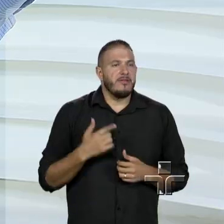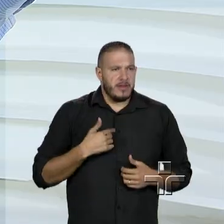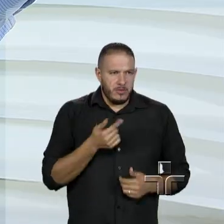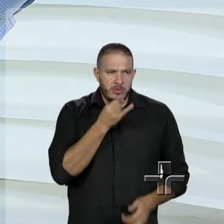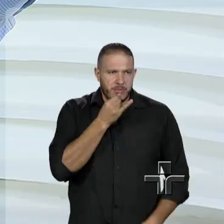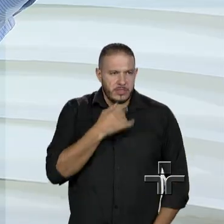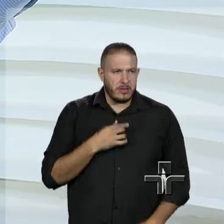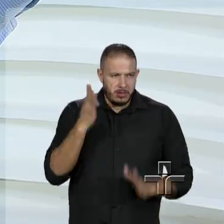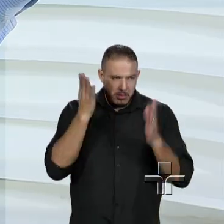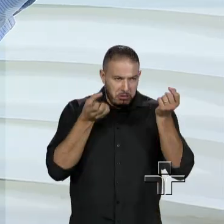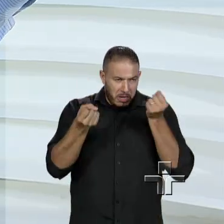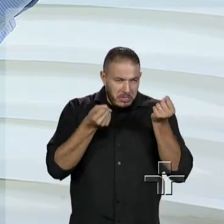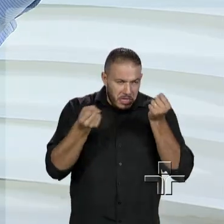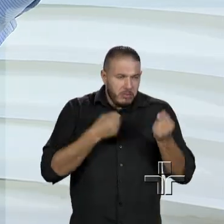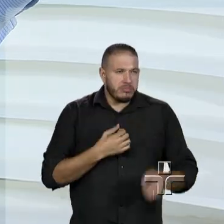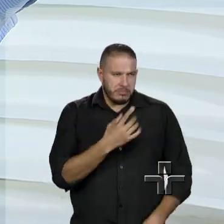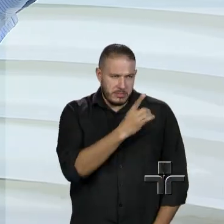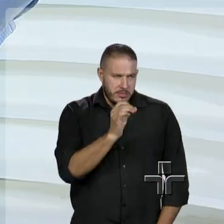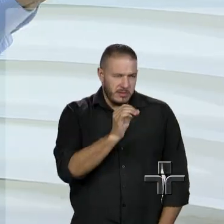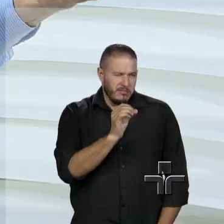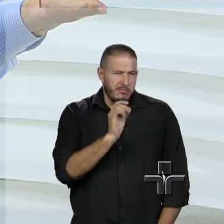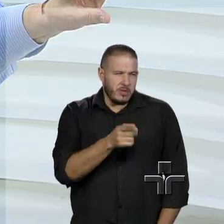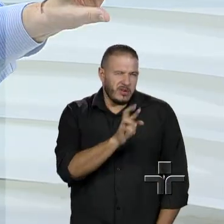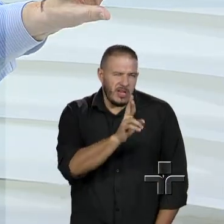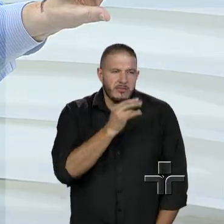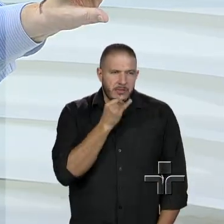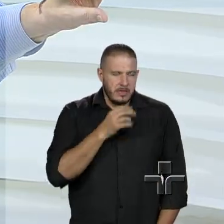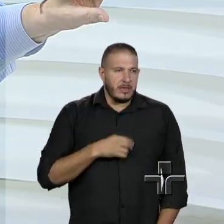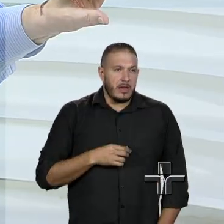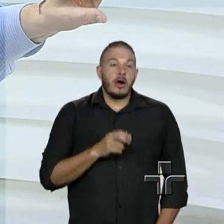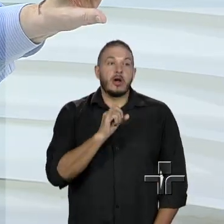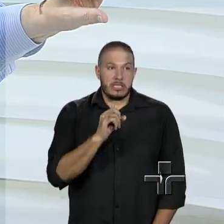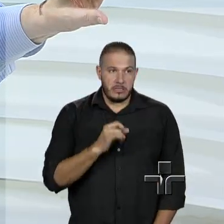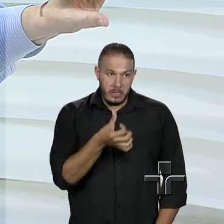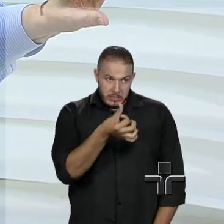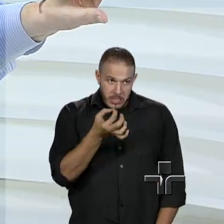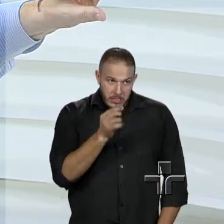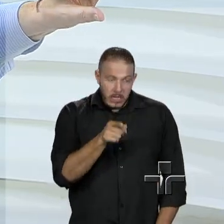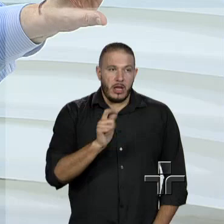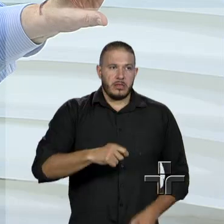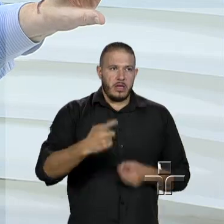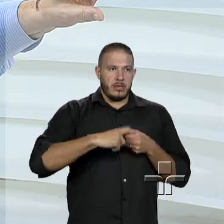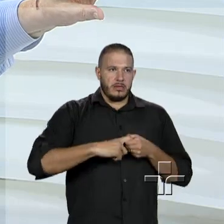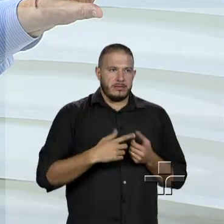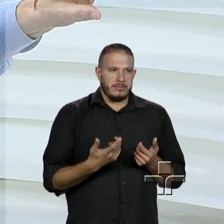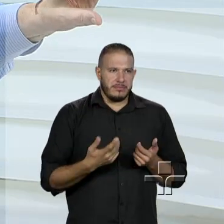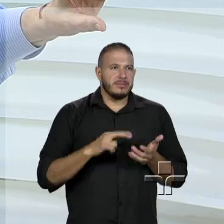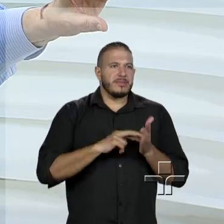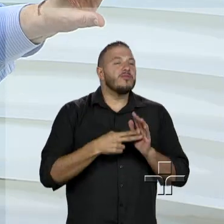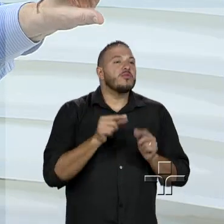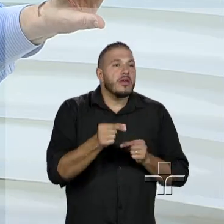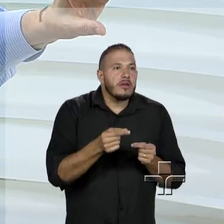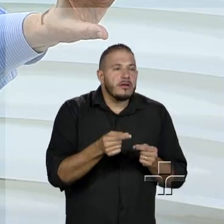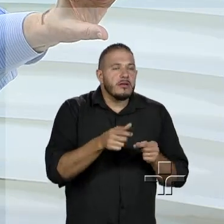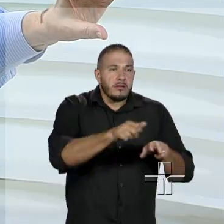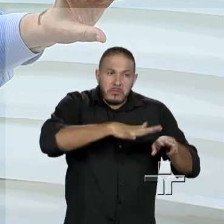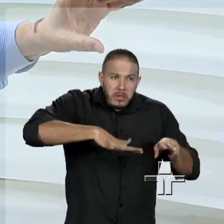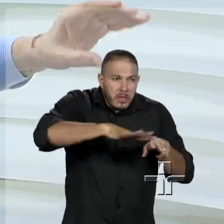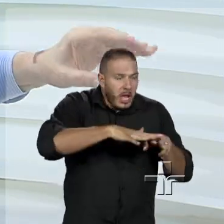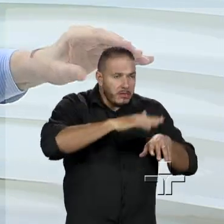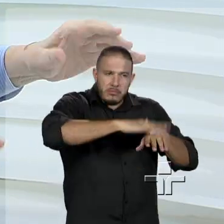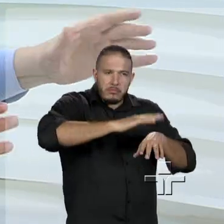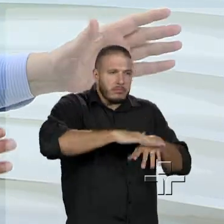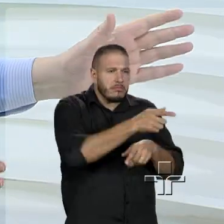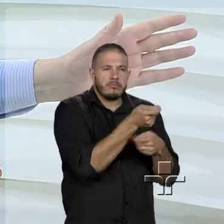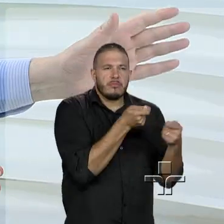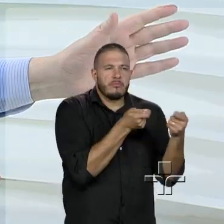R$100 o caminhão, 100, não tem retorno. Mas se valer 60, tem retorno. Ou seja, o mercado faz o ajuste